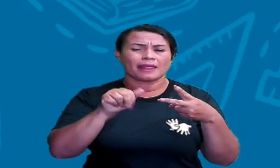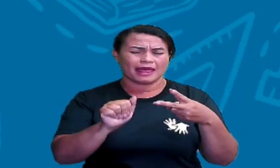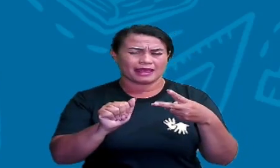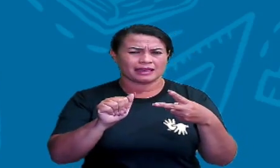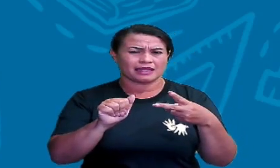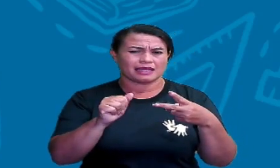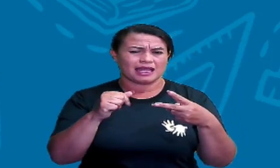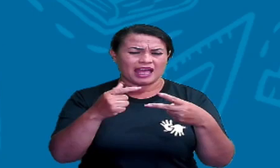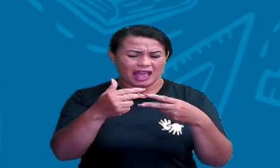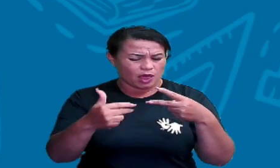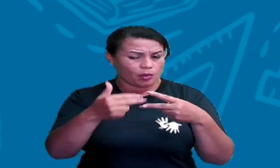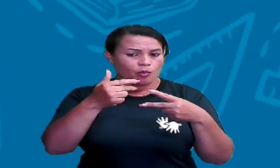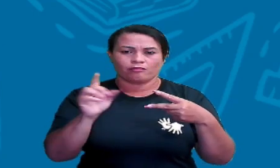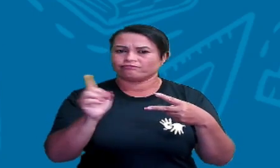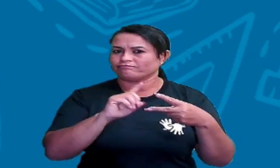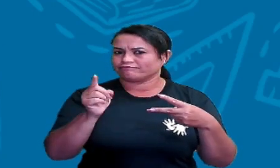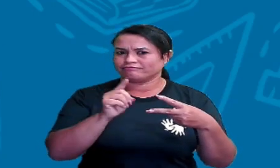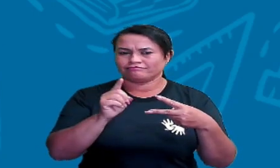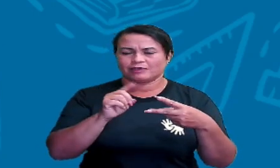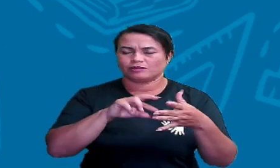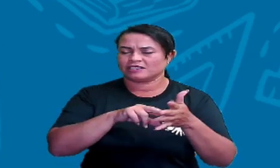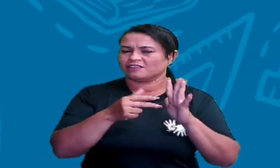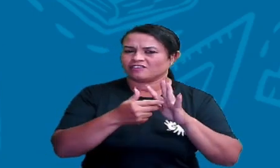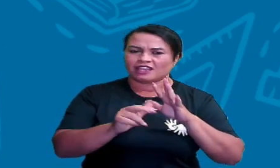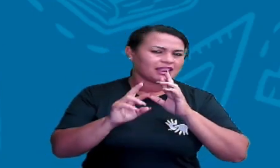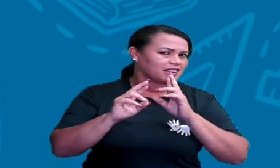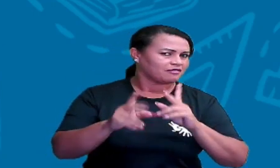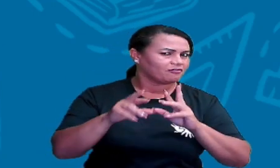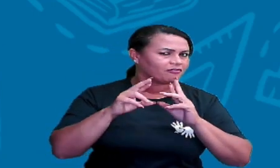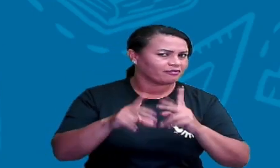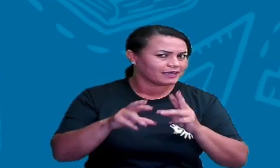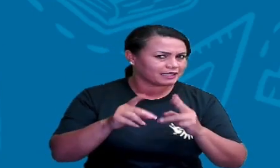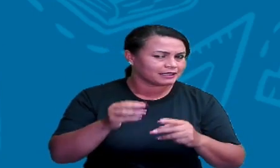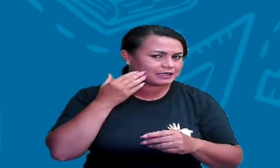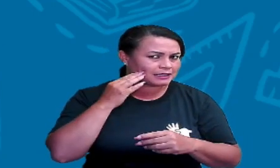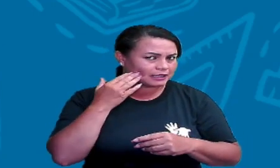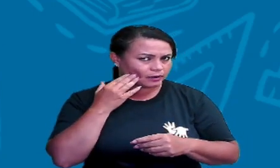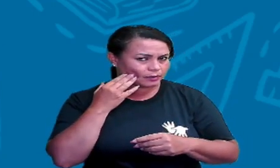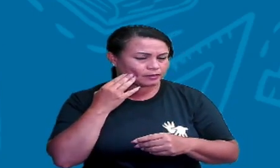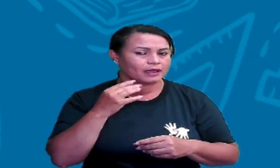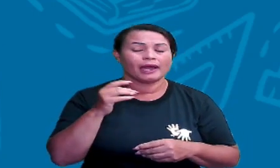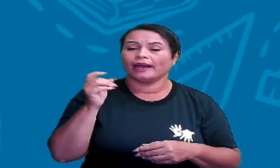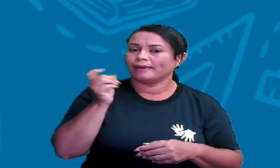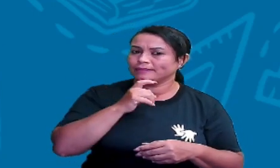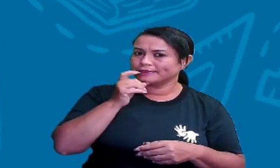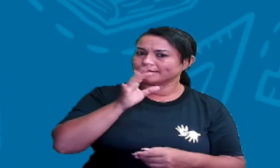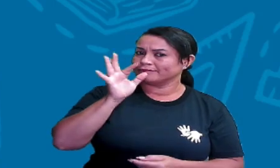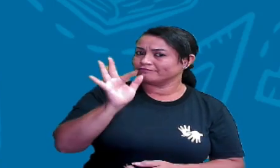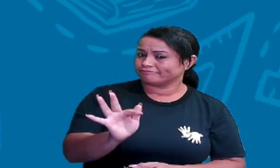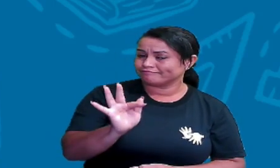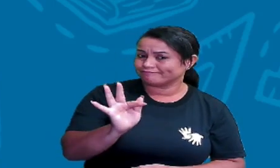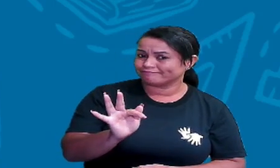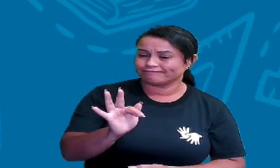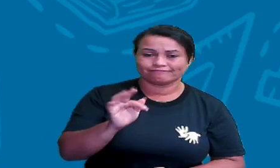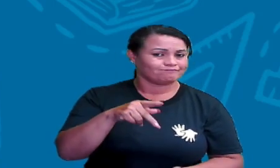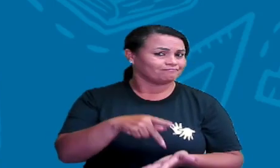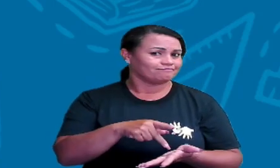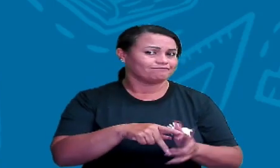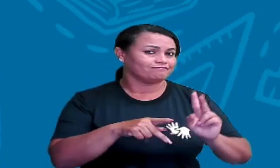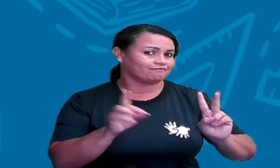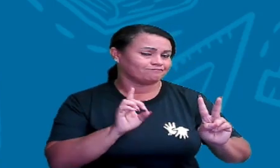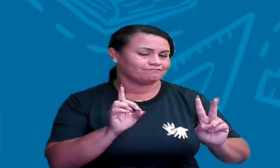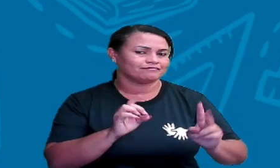né? Significado quer dizer a mesma coisa. Então, não é, né? Limite e fronteira são diferentes.